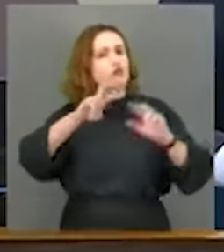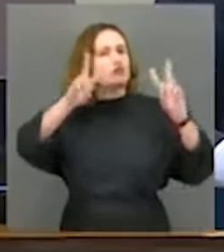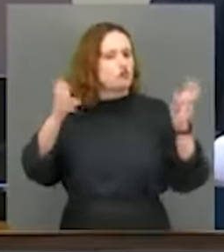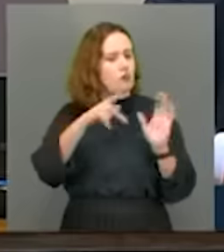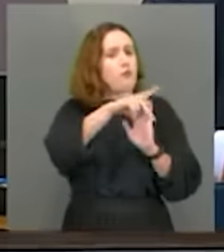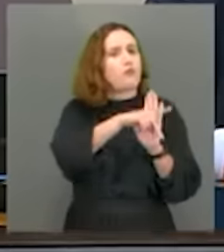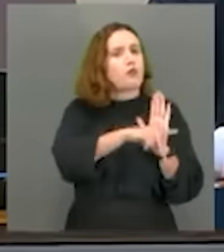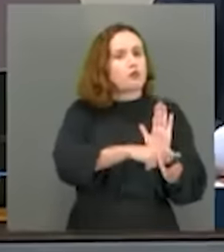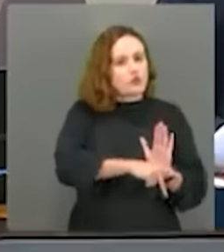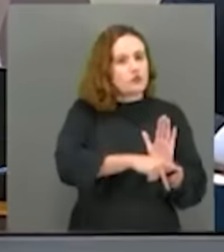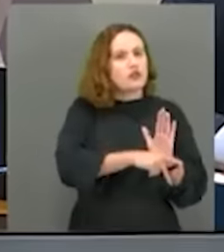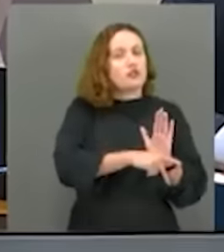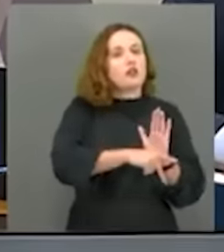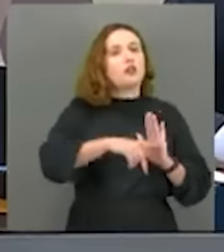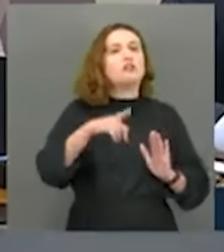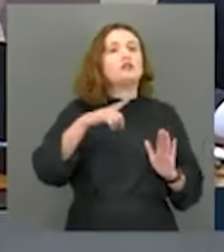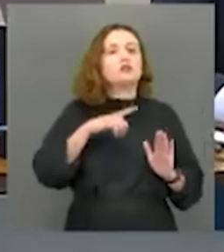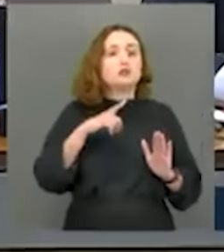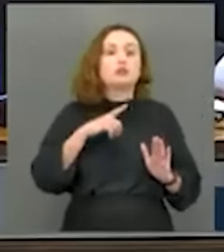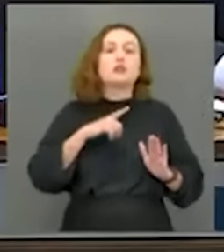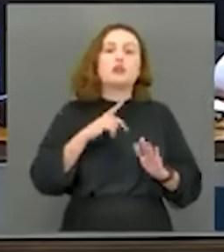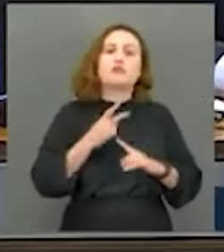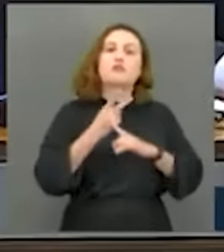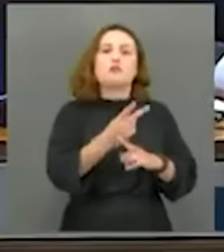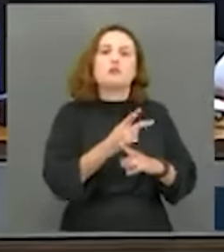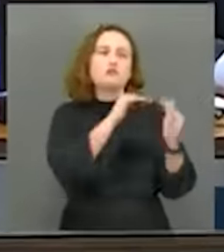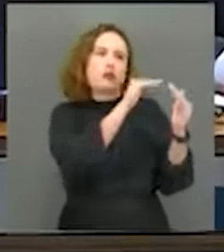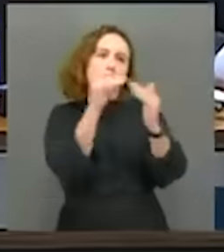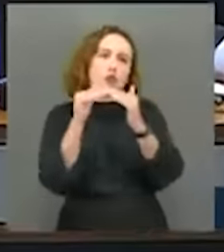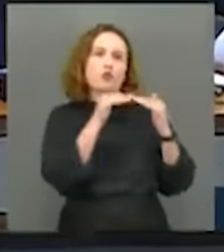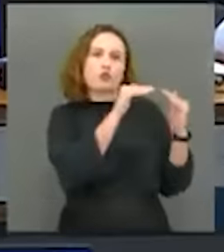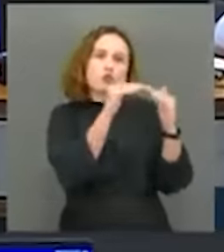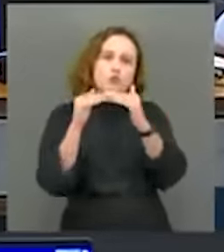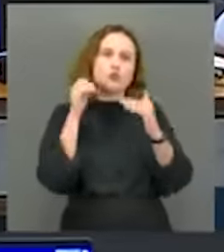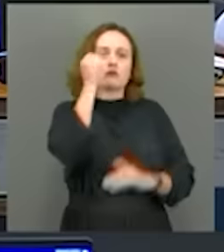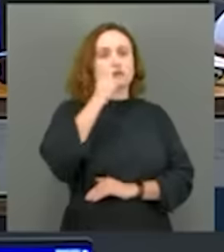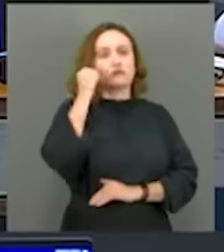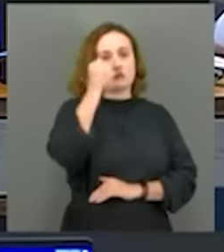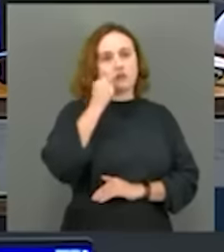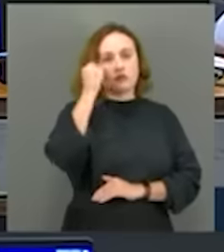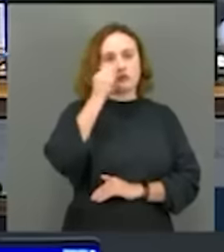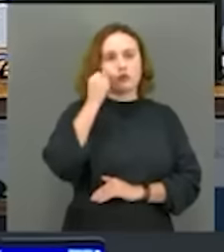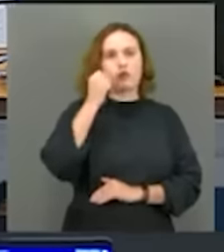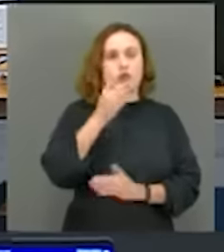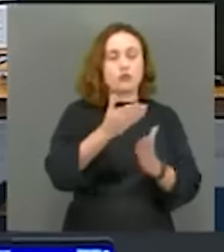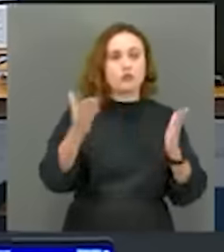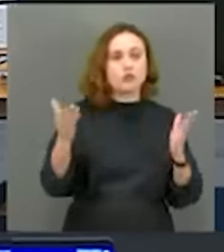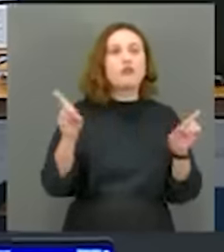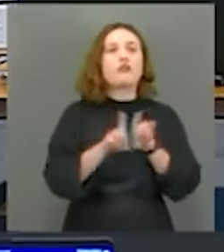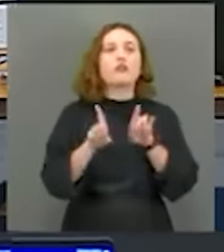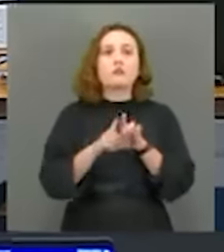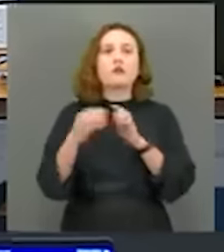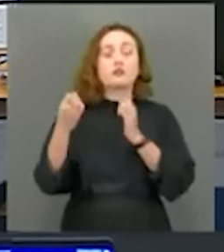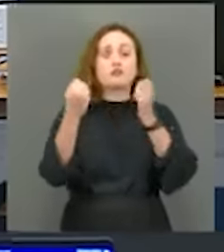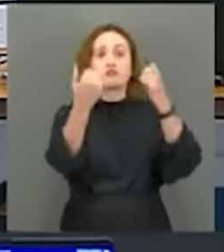eh construindo um relatório buscando o Consenso com os nossos colegas senadores e senadoras e apresença apresenta um